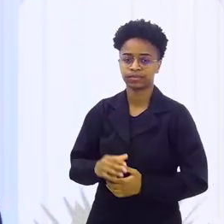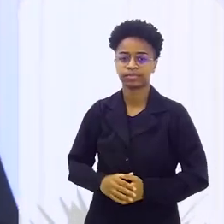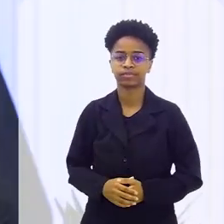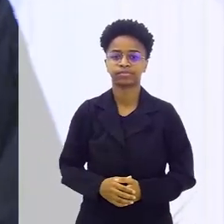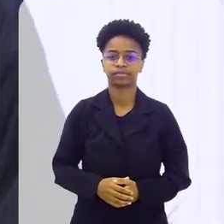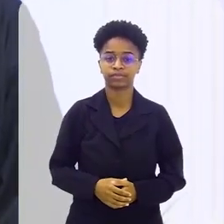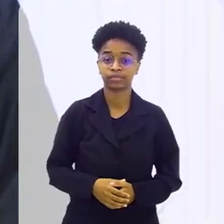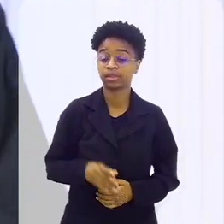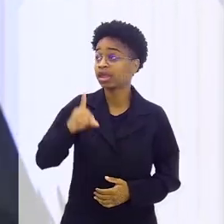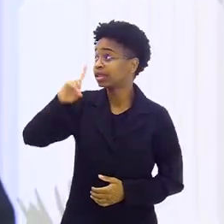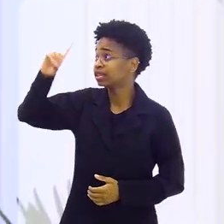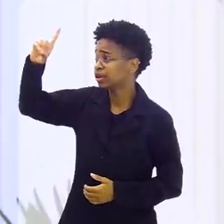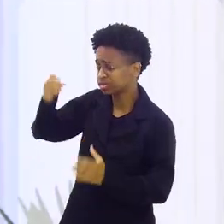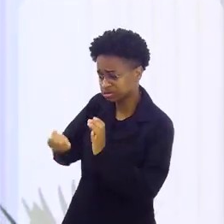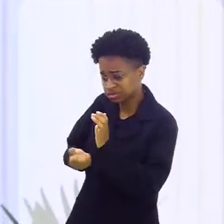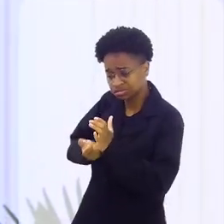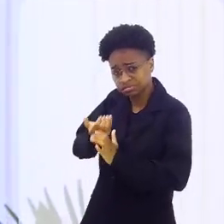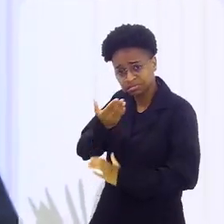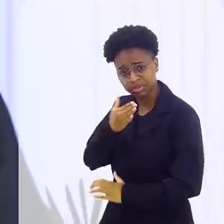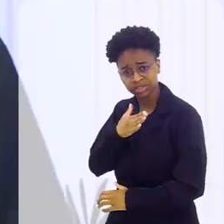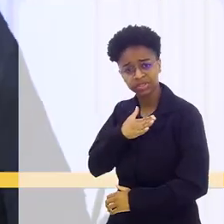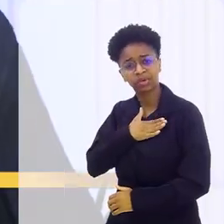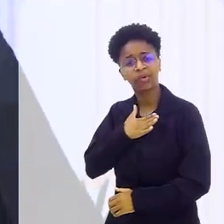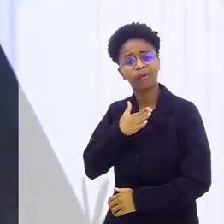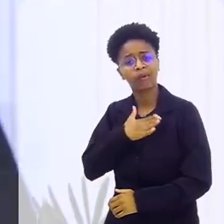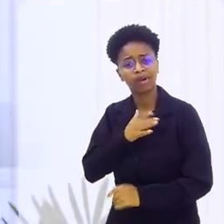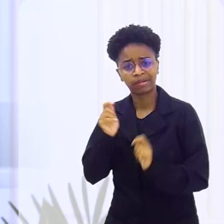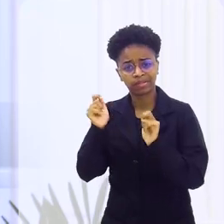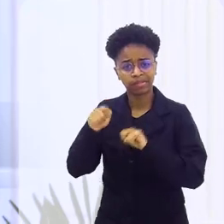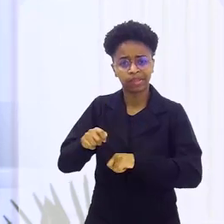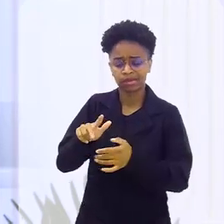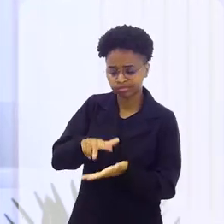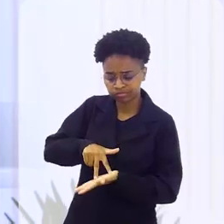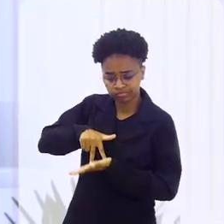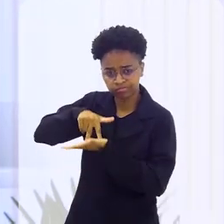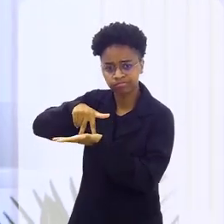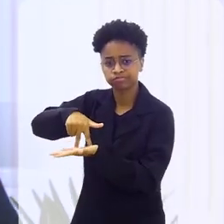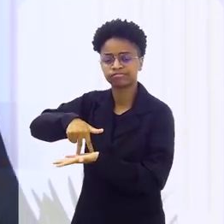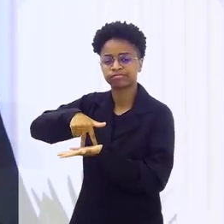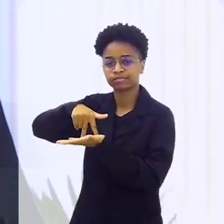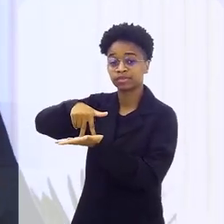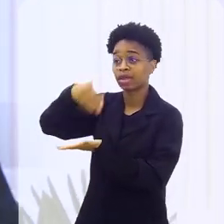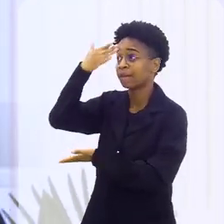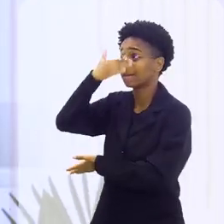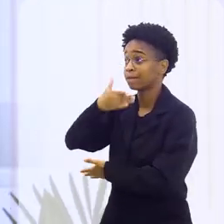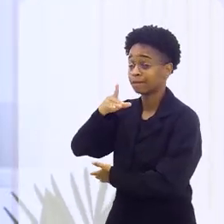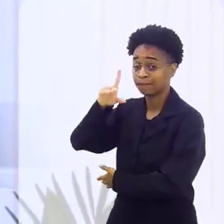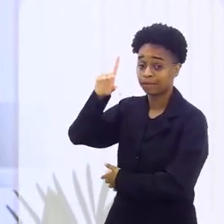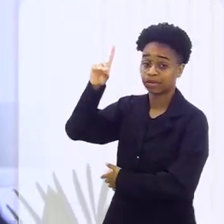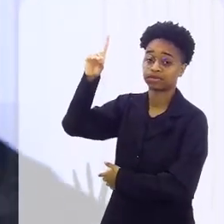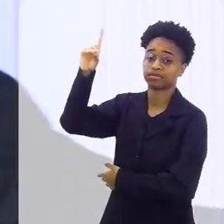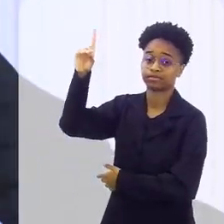Fui criado para estar de terno em teu altar,